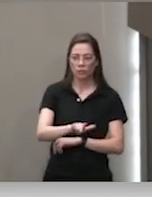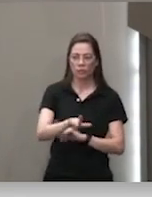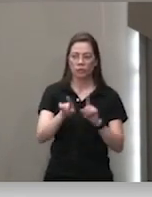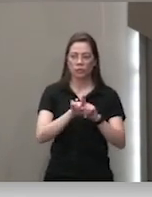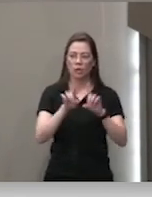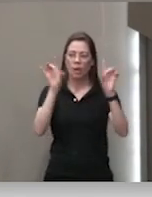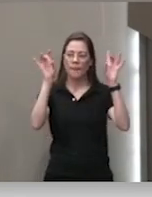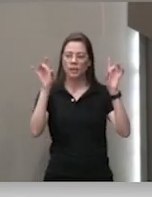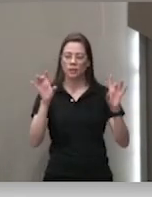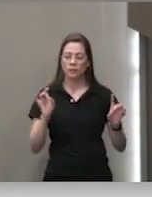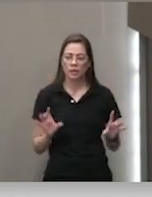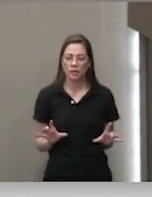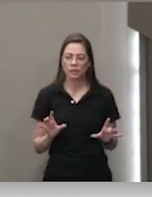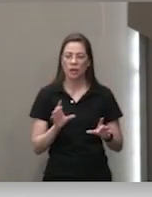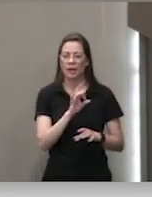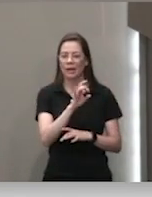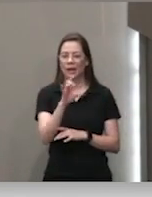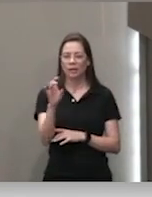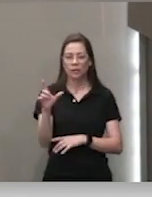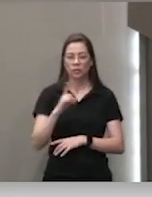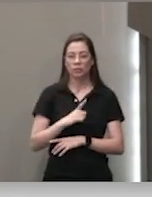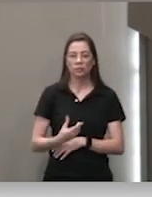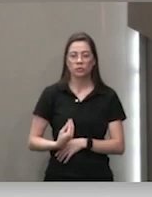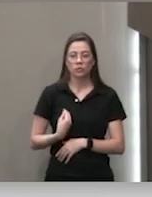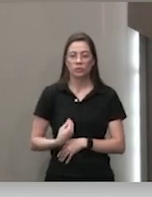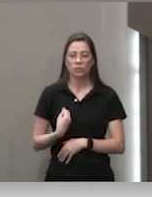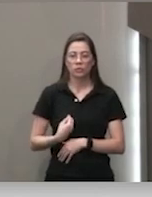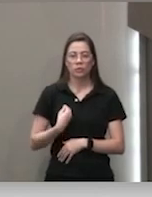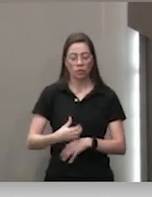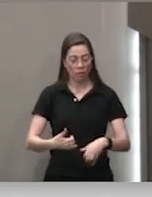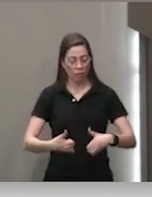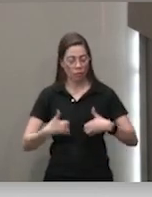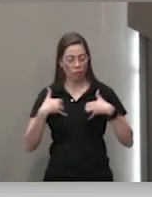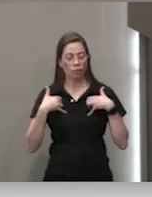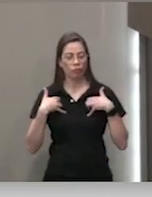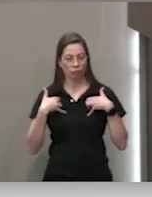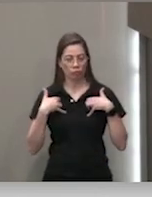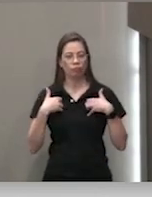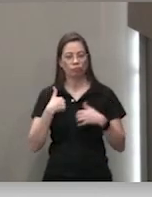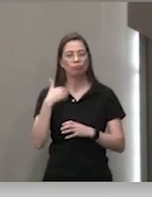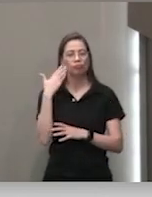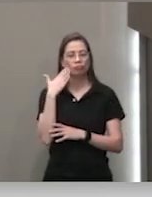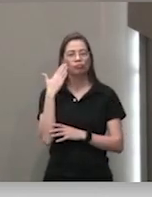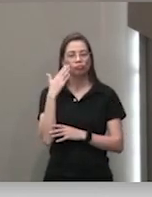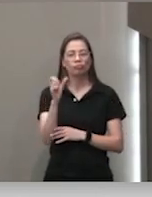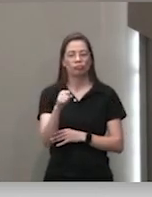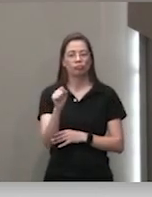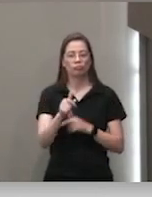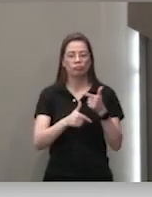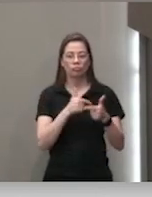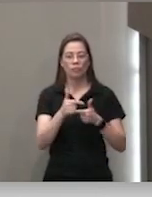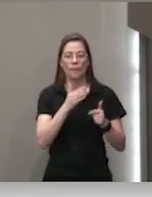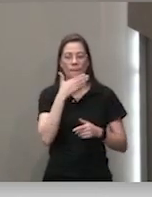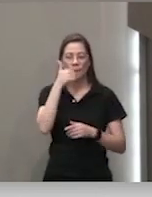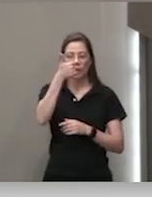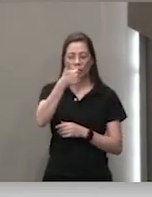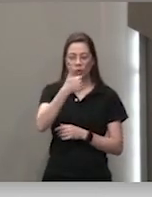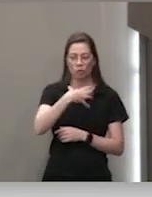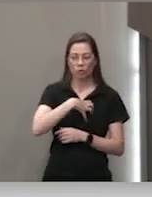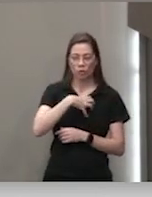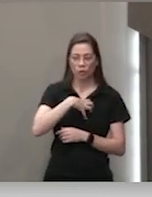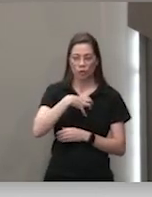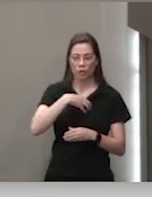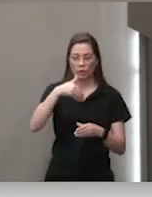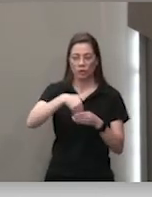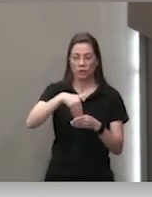em especial, que cada um de vocês possam, né, honrar, e eu sei que vão honrar da melhor maneira possível cada voto